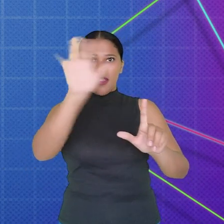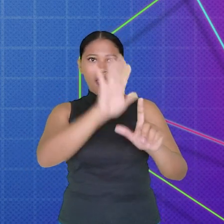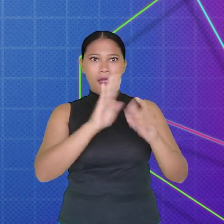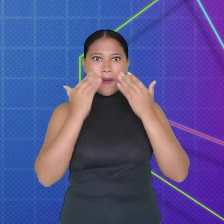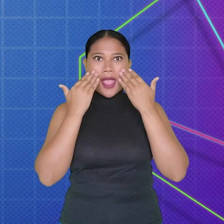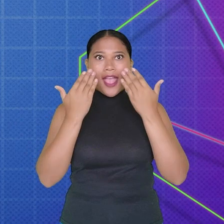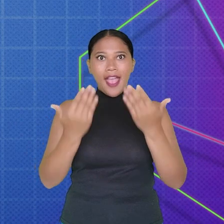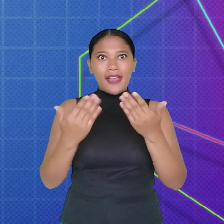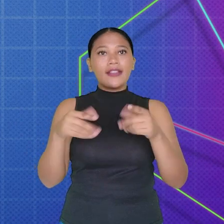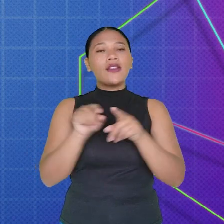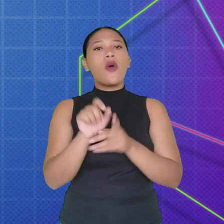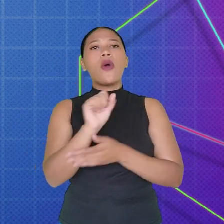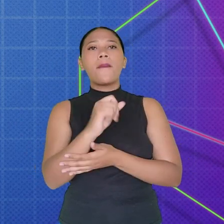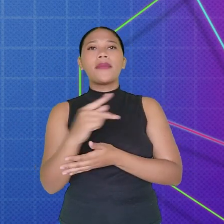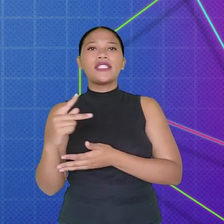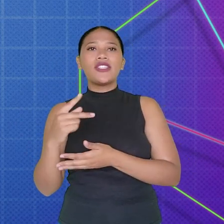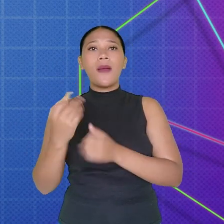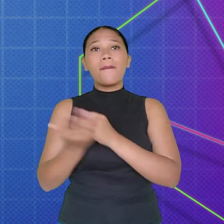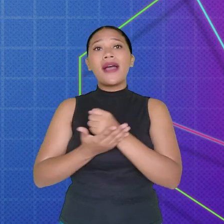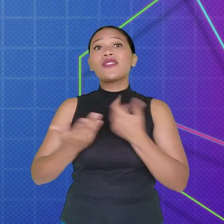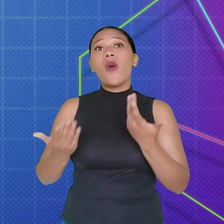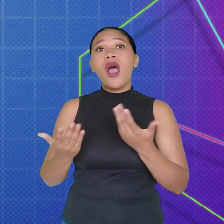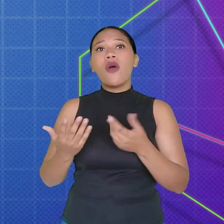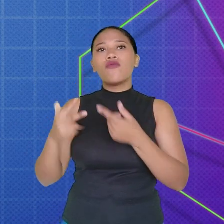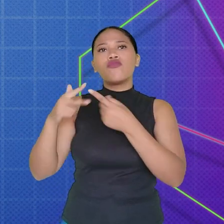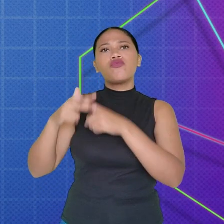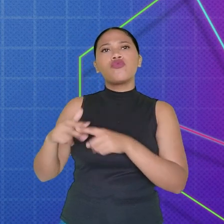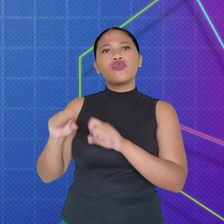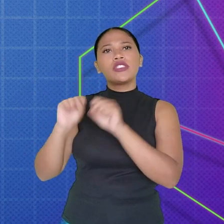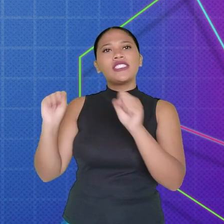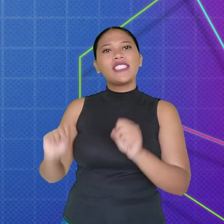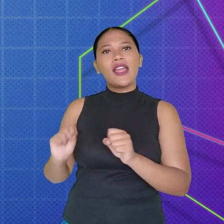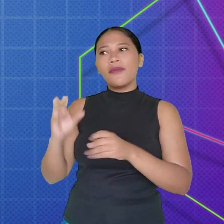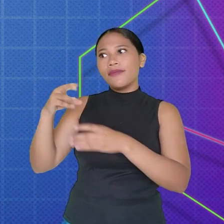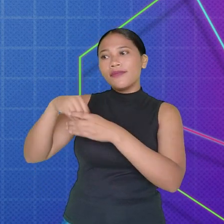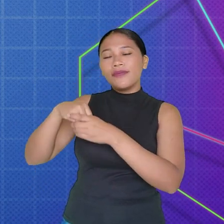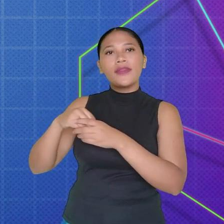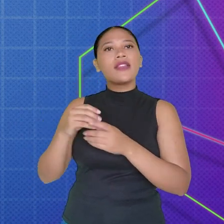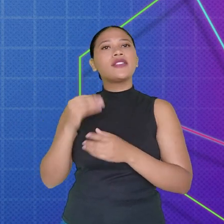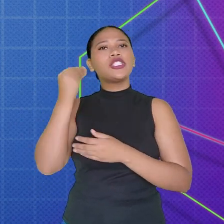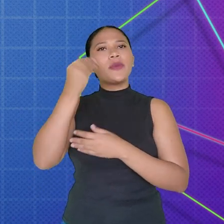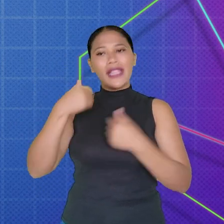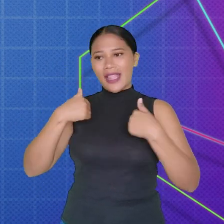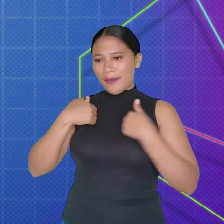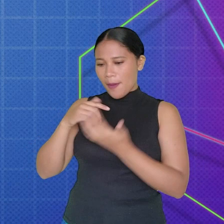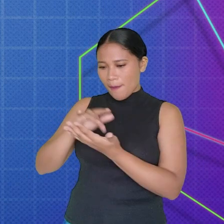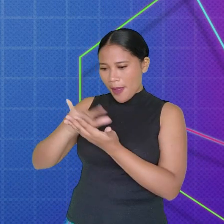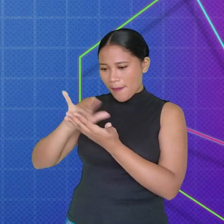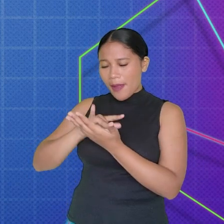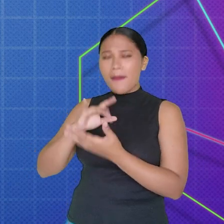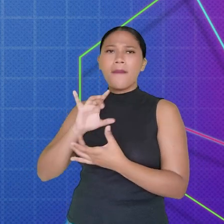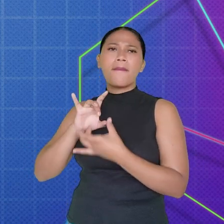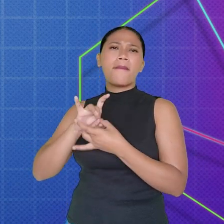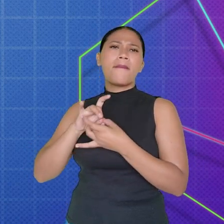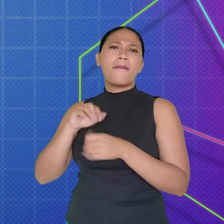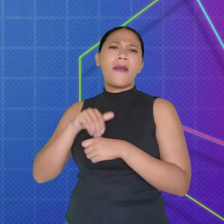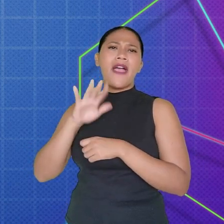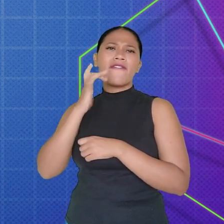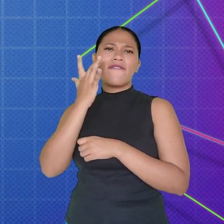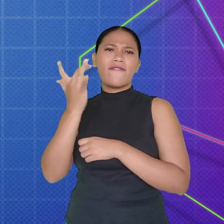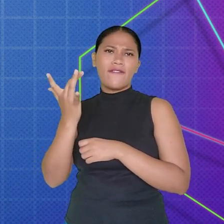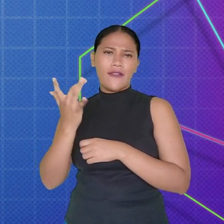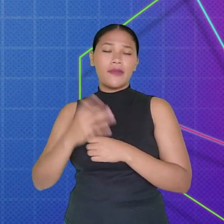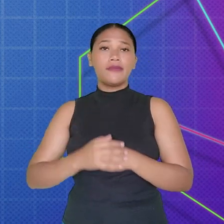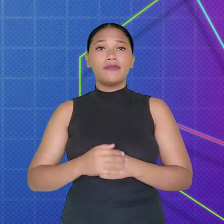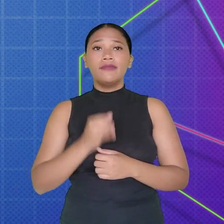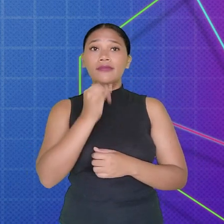usuário do jogo ou aplicativo com base nas configurações do sistema, tornando a experiência do usuário mais intuitiva e fácil de usar.